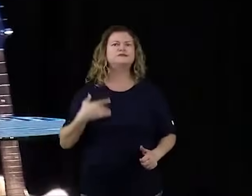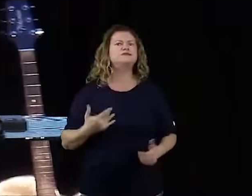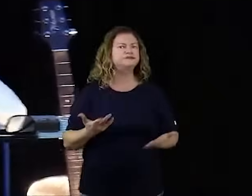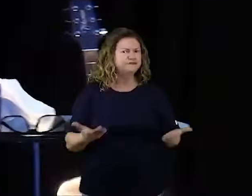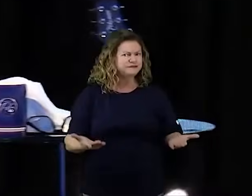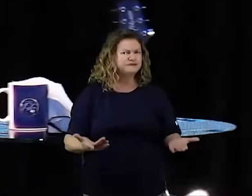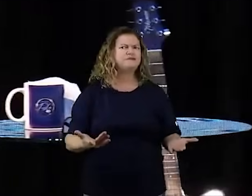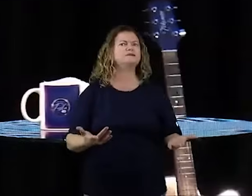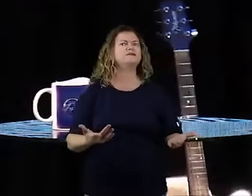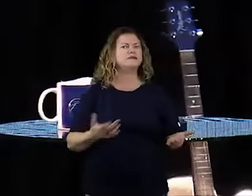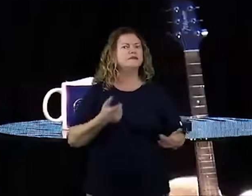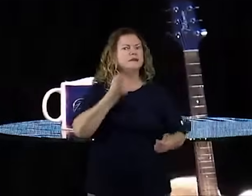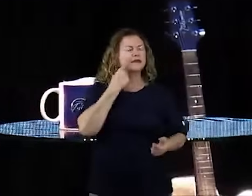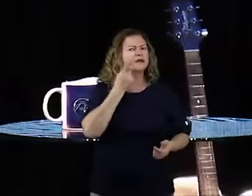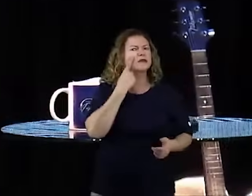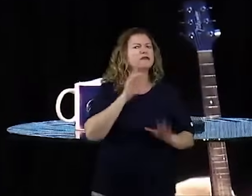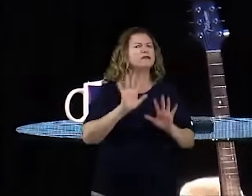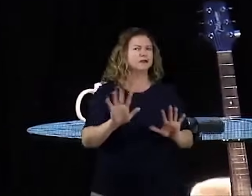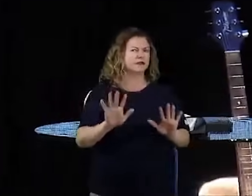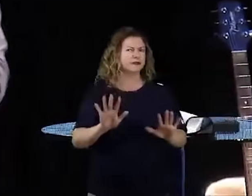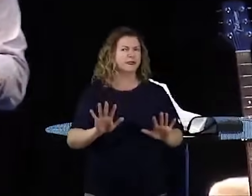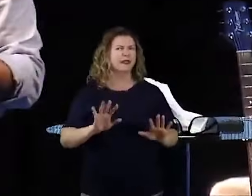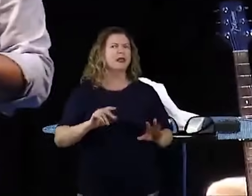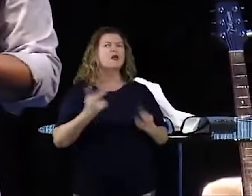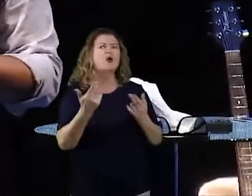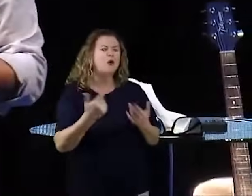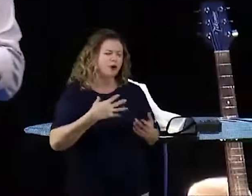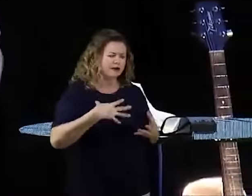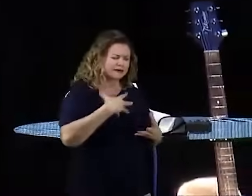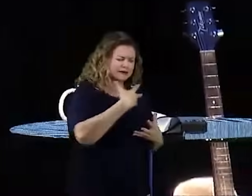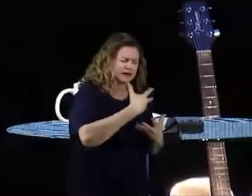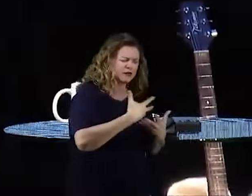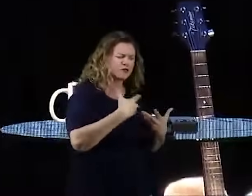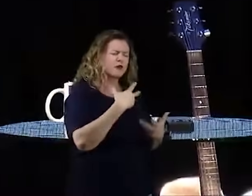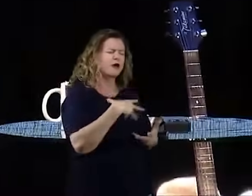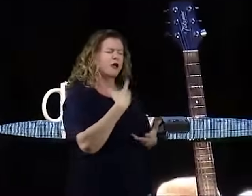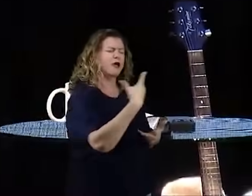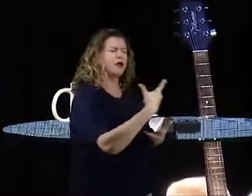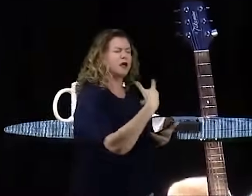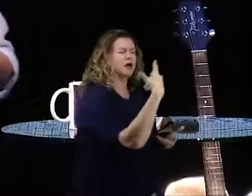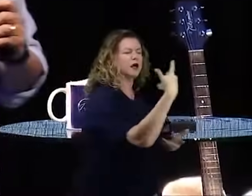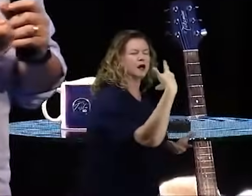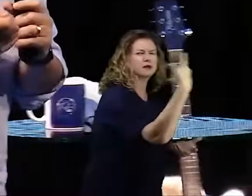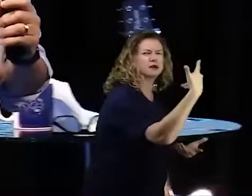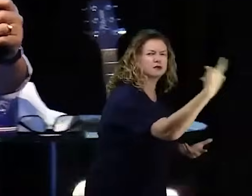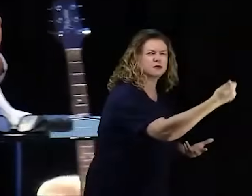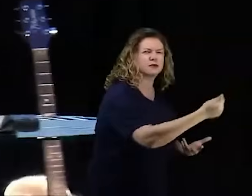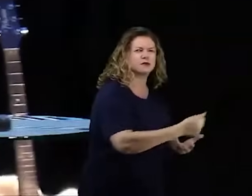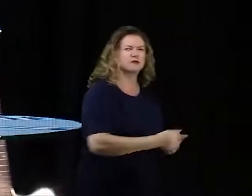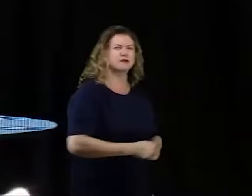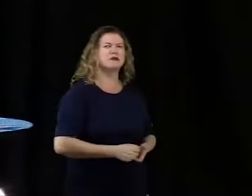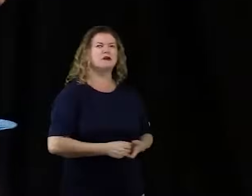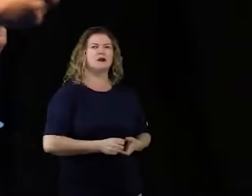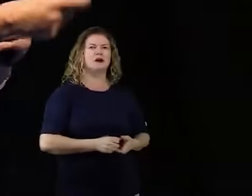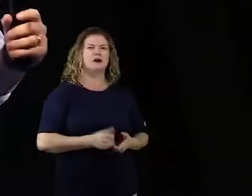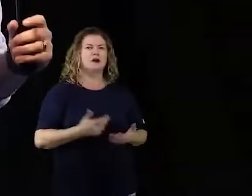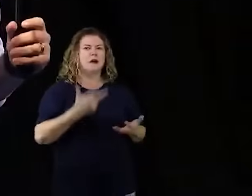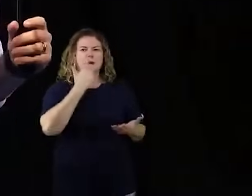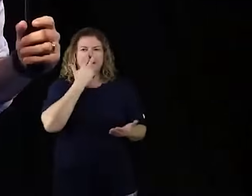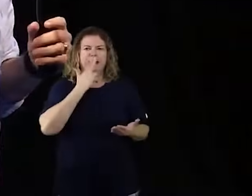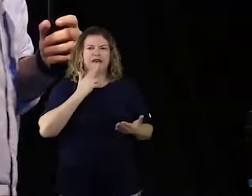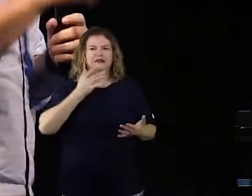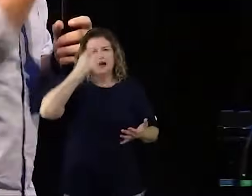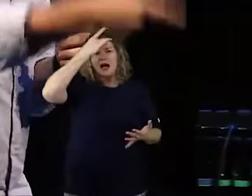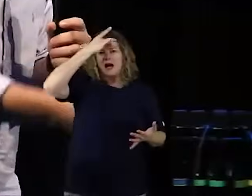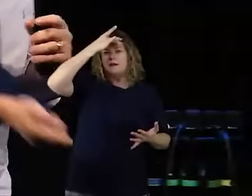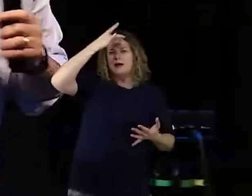fácil fácil de você dobrar Ou seja a sedução ela é capaz de desorganizar embaralhar sua